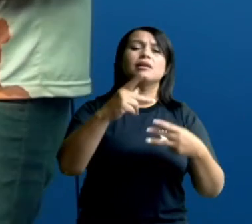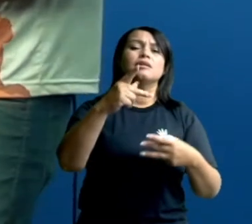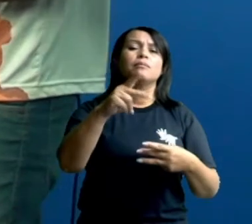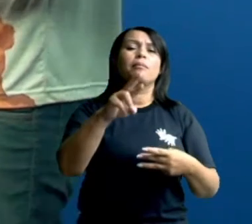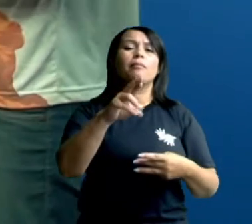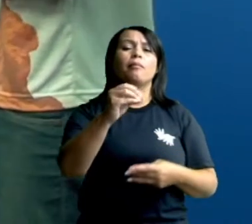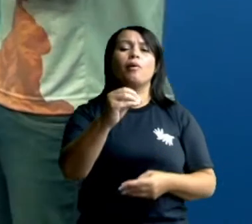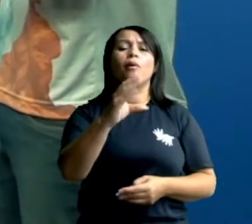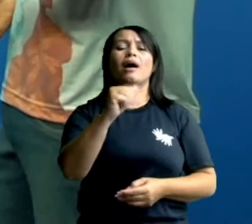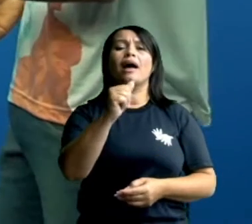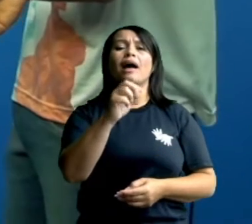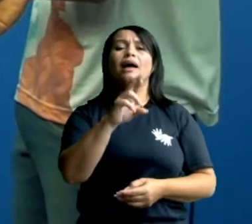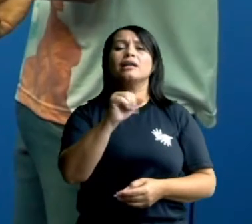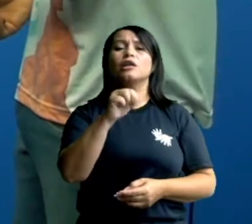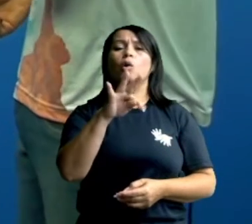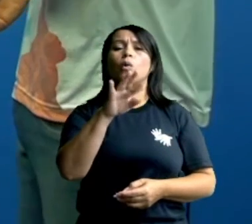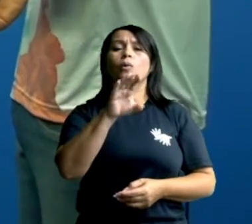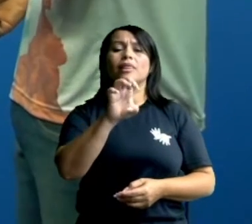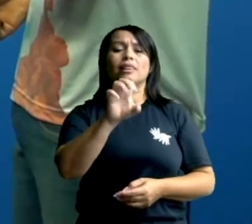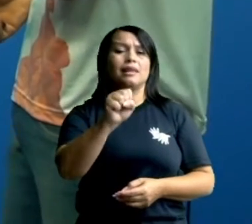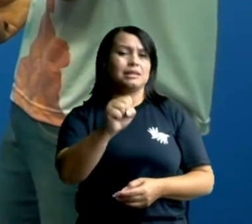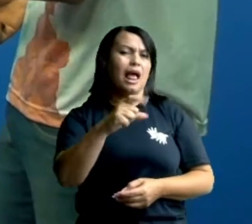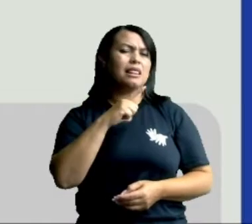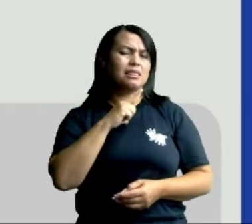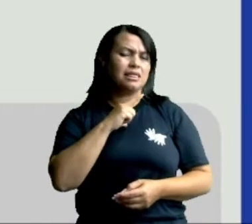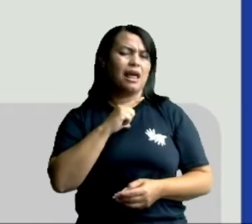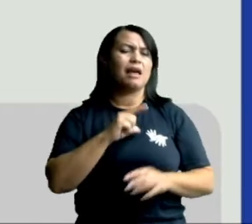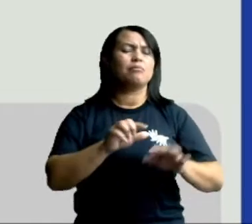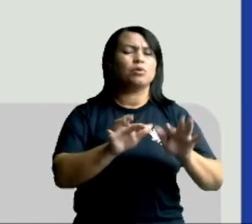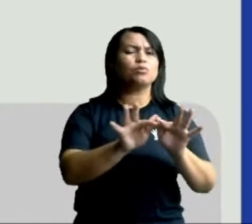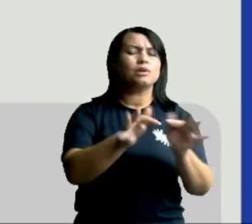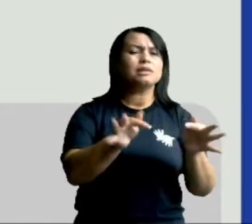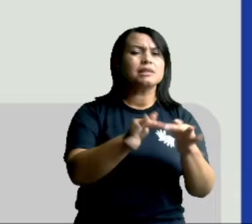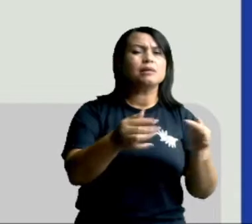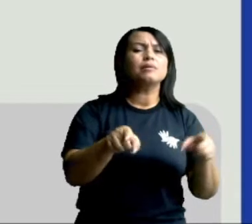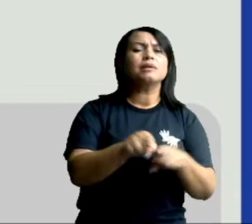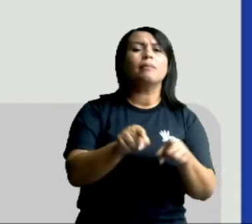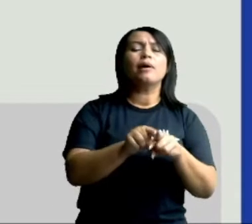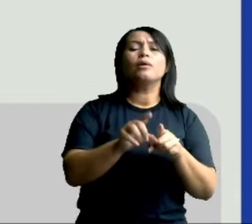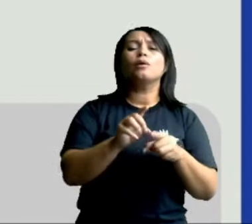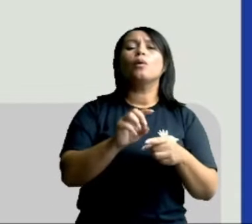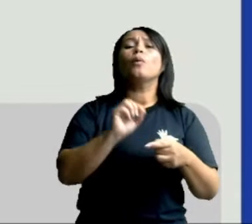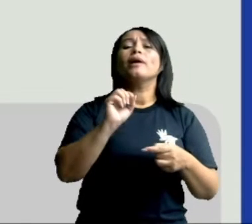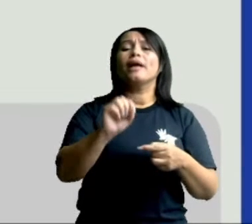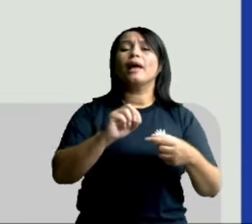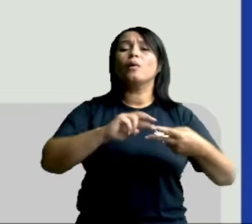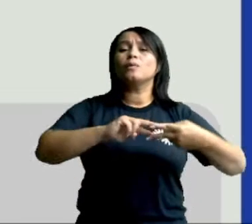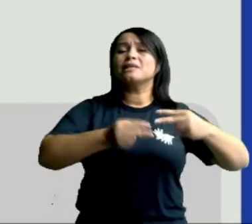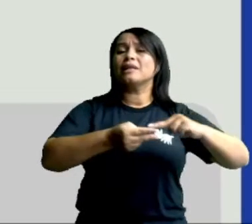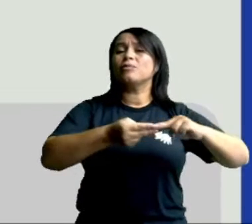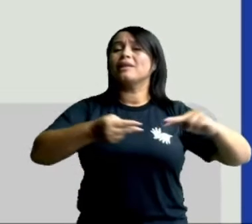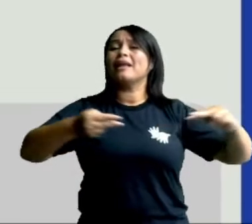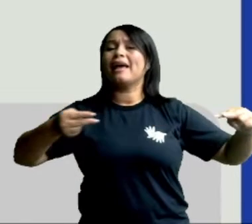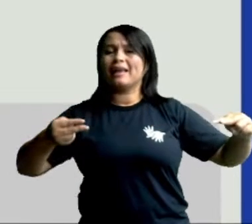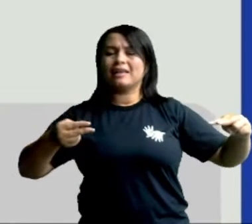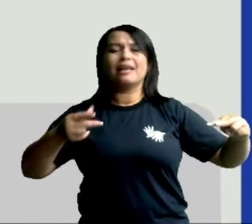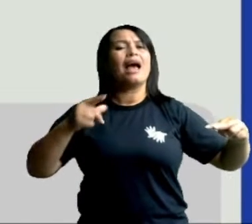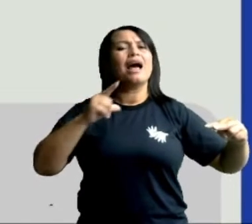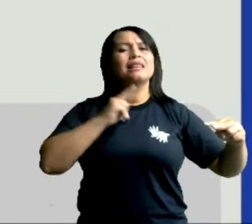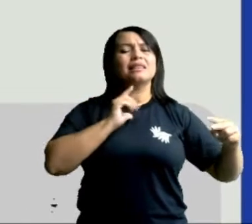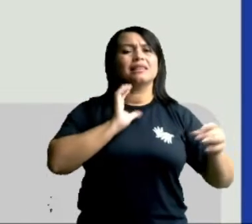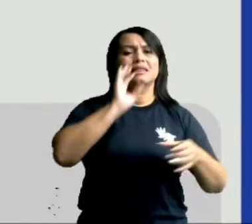procariontes, tá certo? Elas vão ter uma estrutura extremamente simples e o seu DNA vai estar lá, o seu